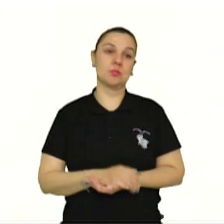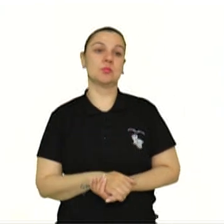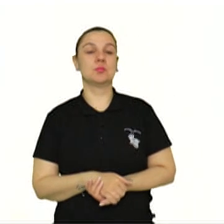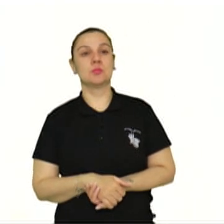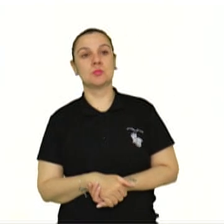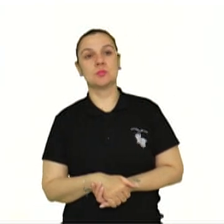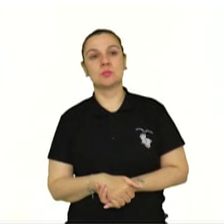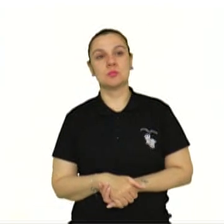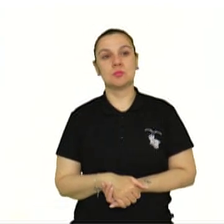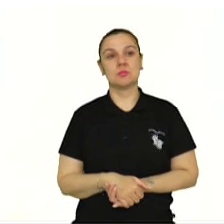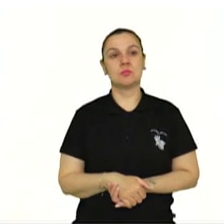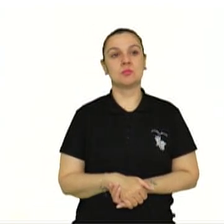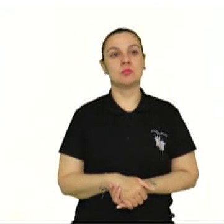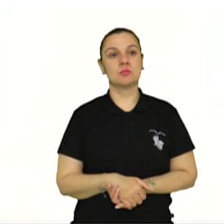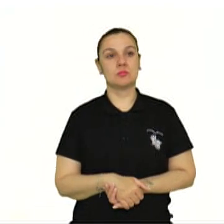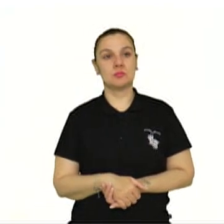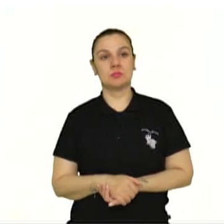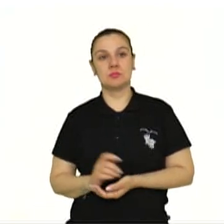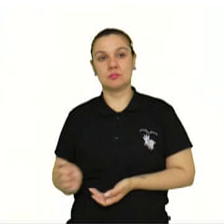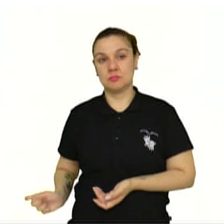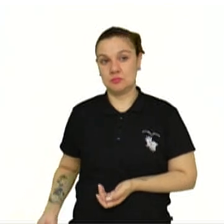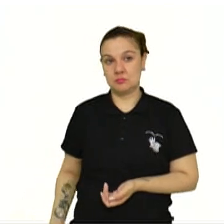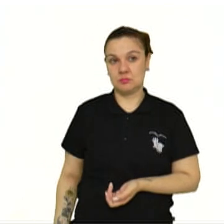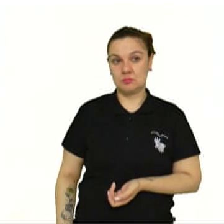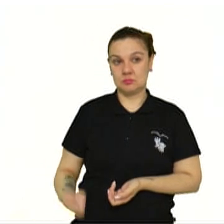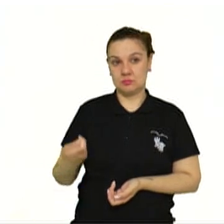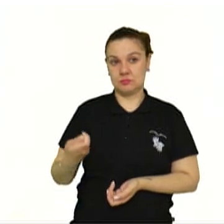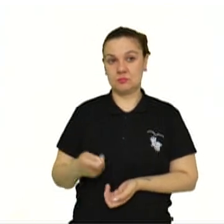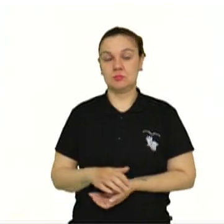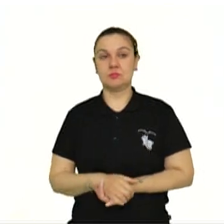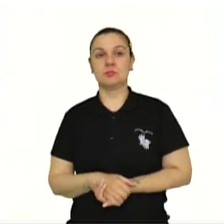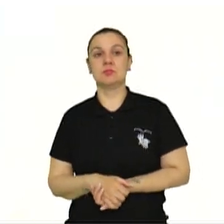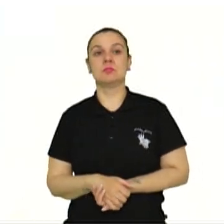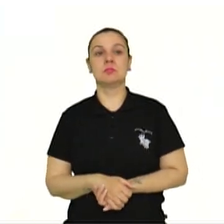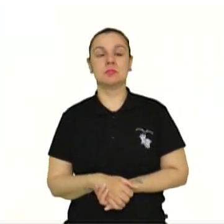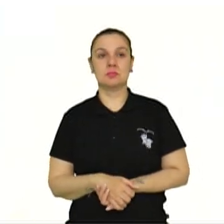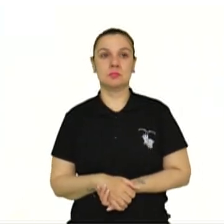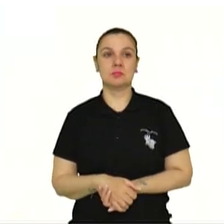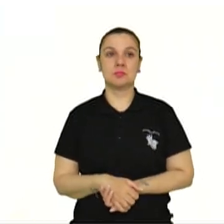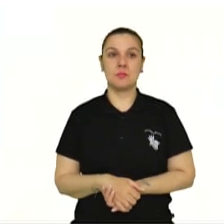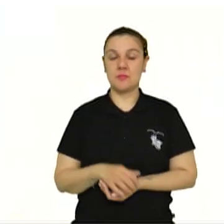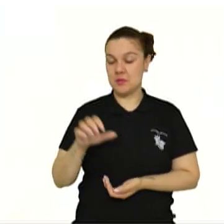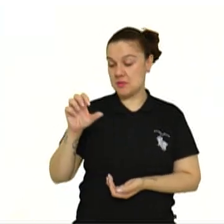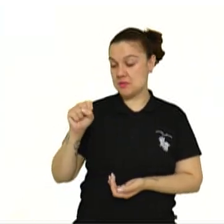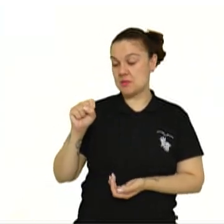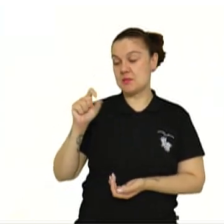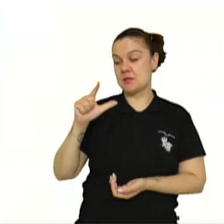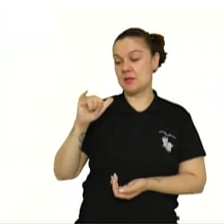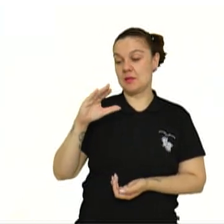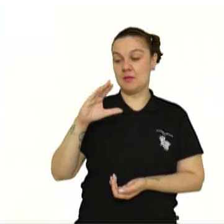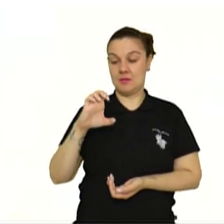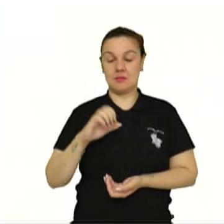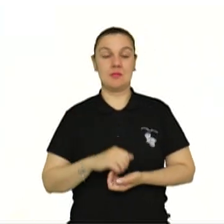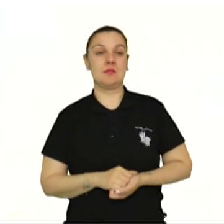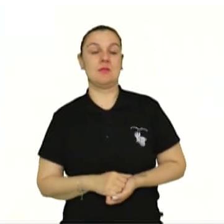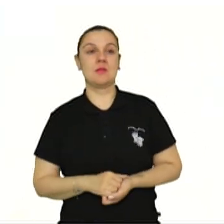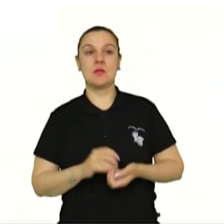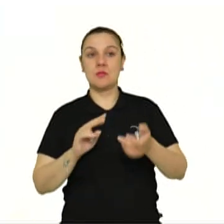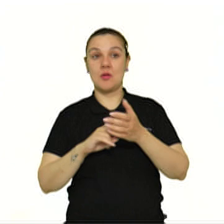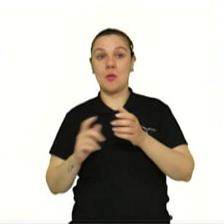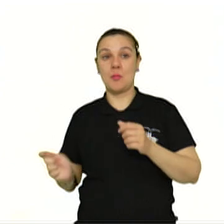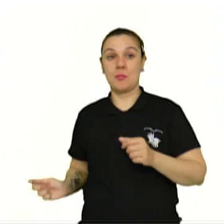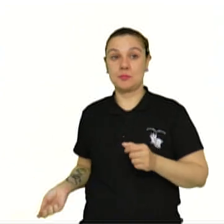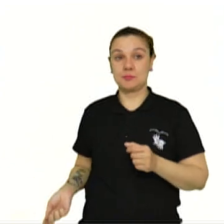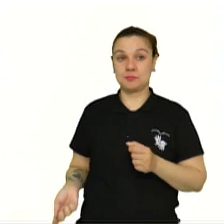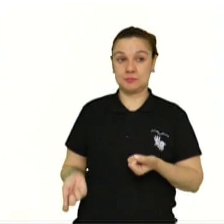lá. Ó. Sem quicar. O slice, que é a batida